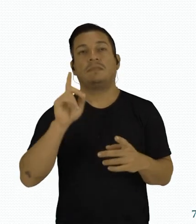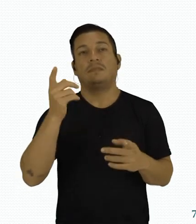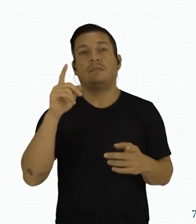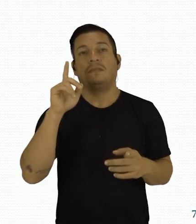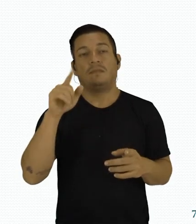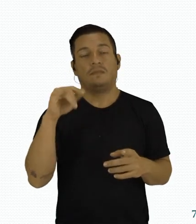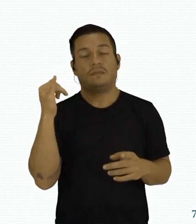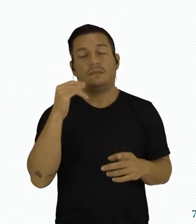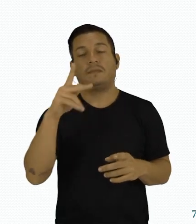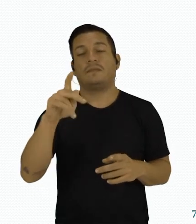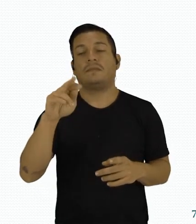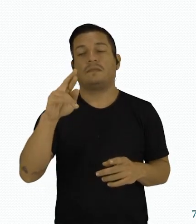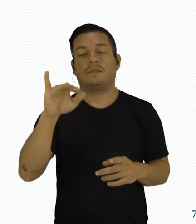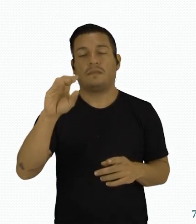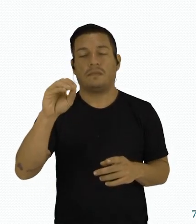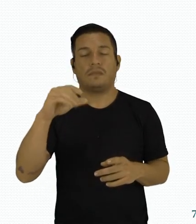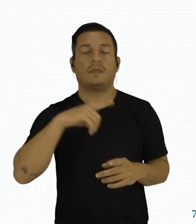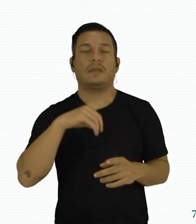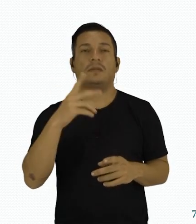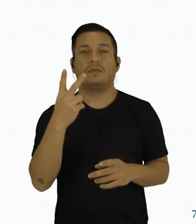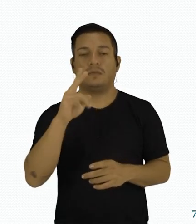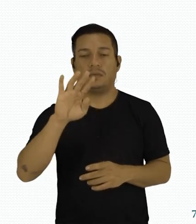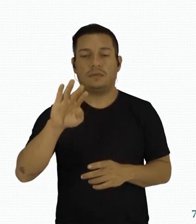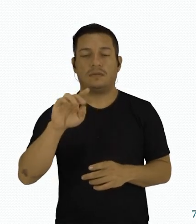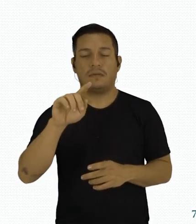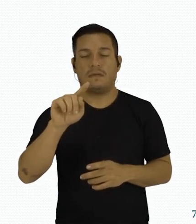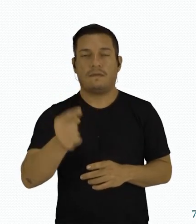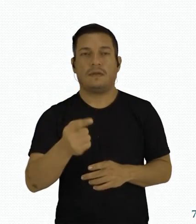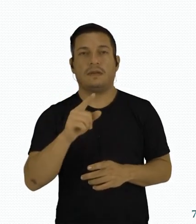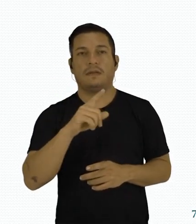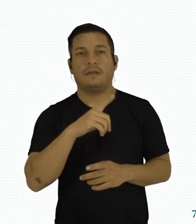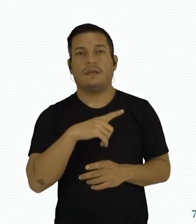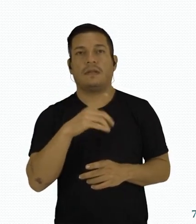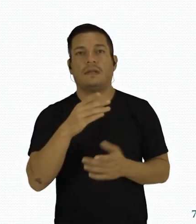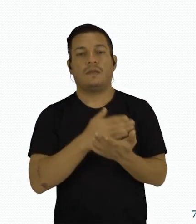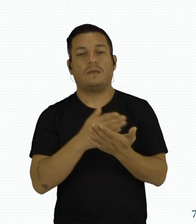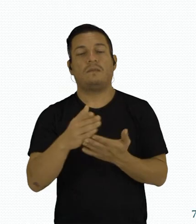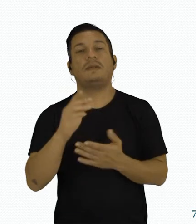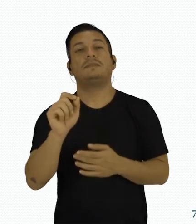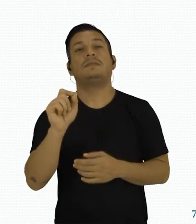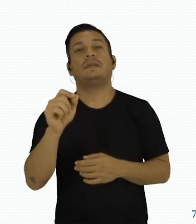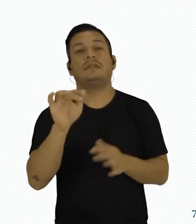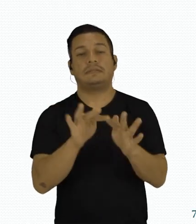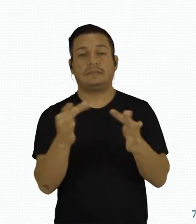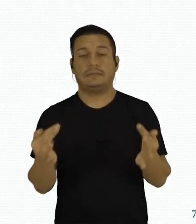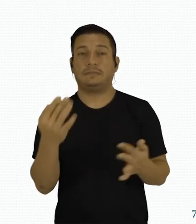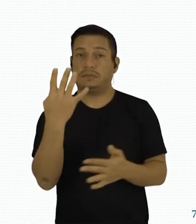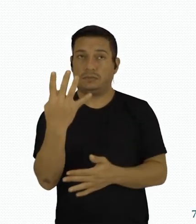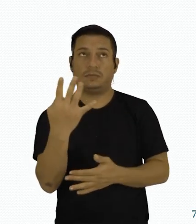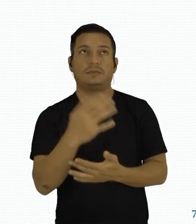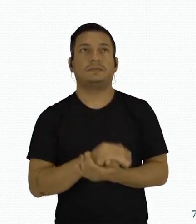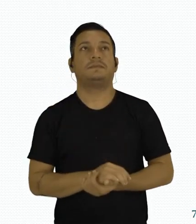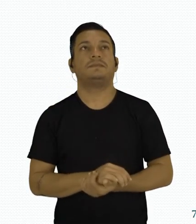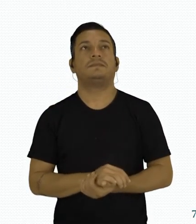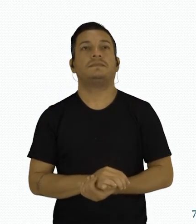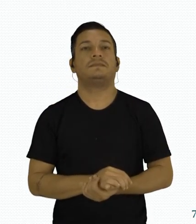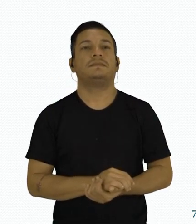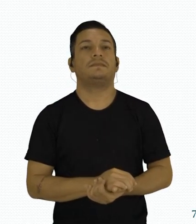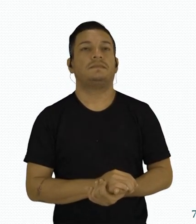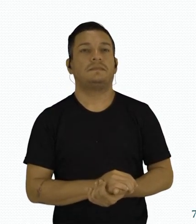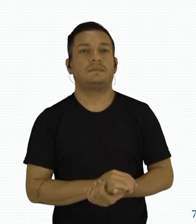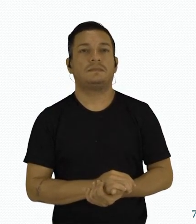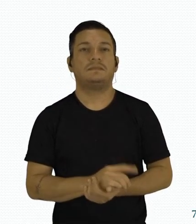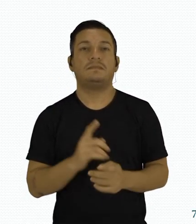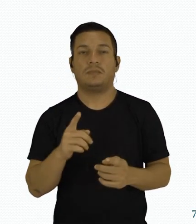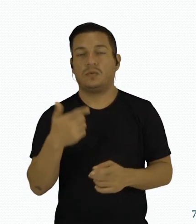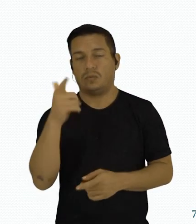nós temos duas casas, que é o anteperíodo, e depois nós iniciamos o período aí simples 4. Mais um